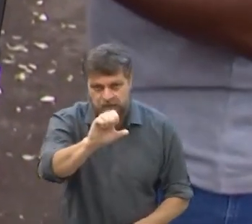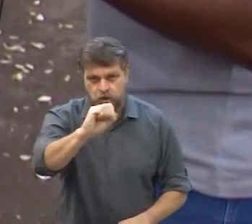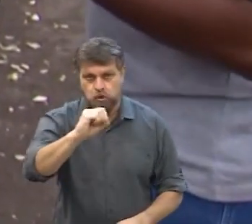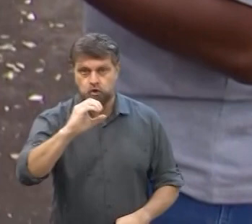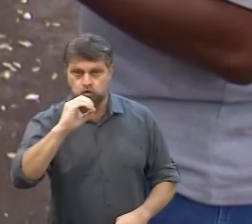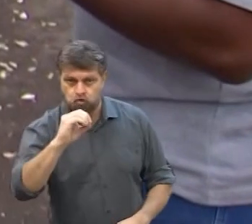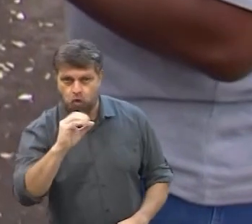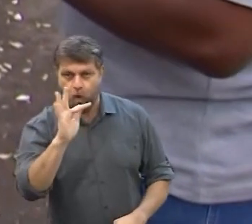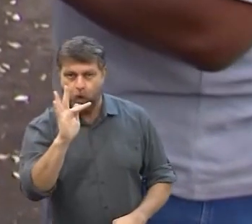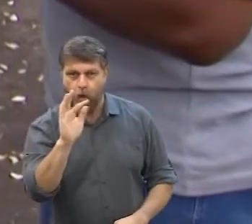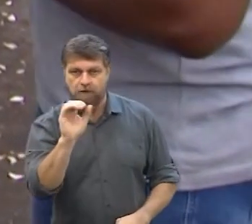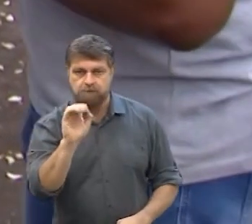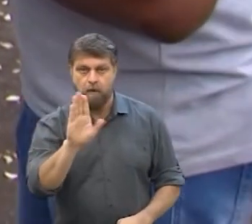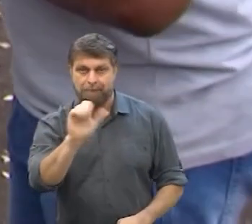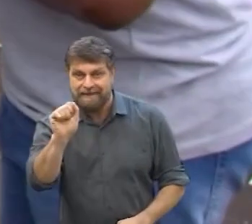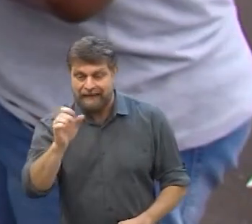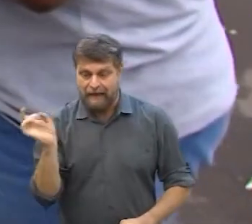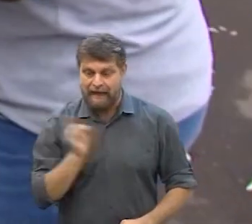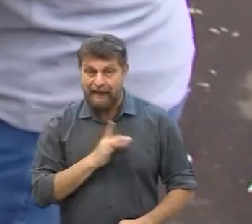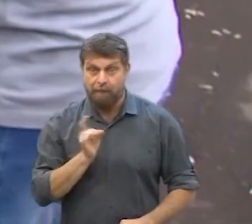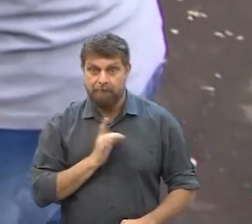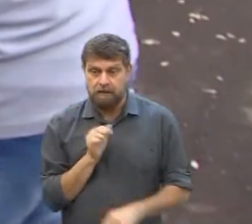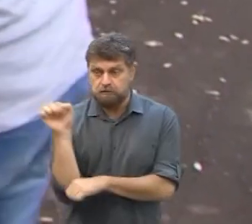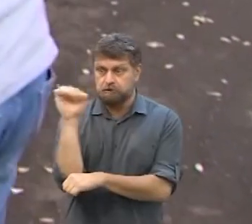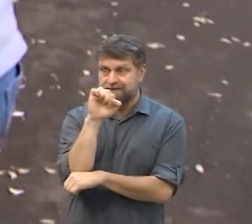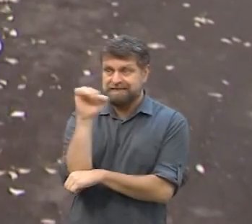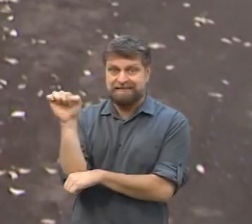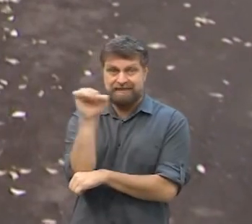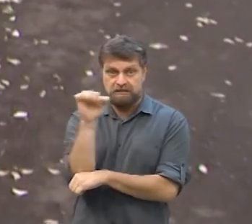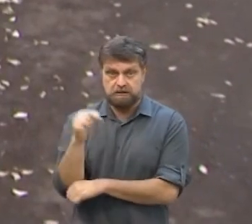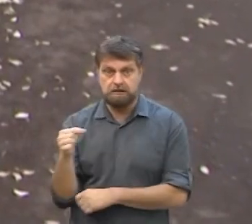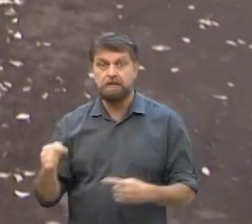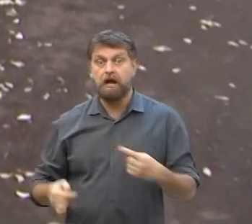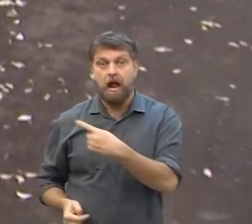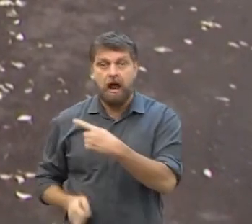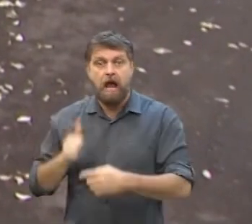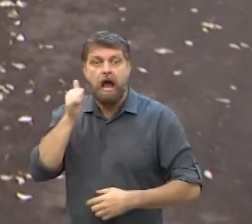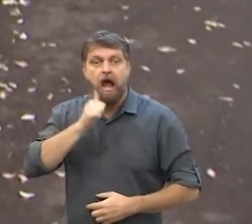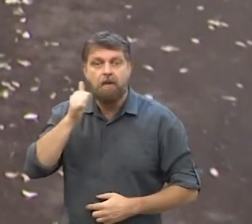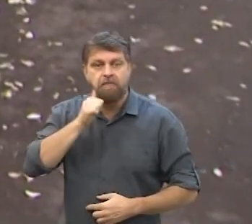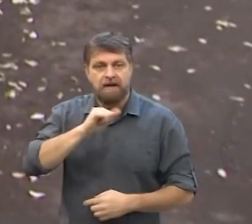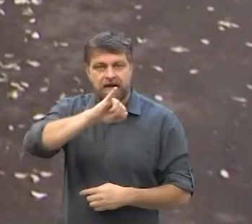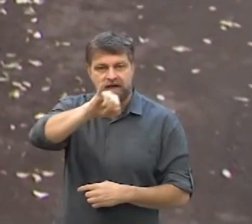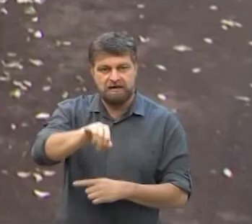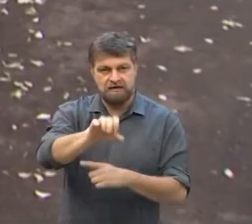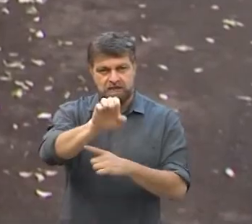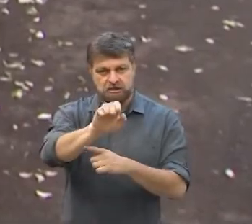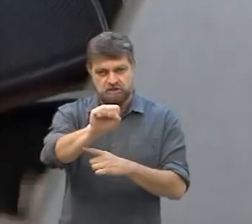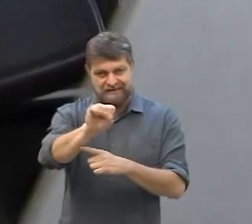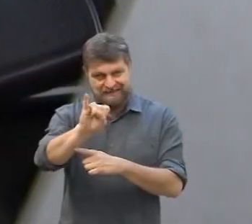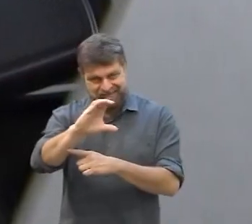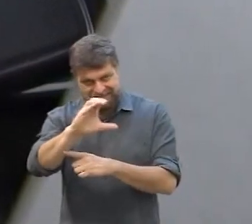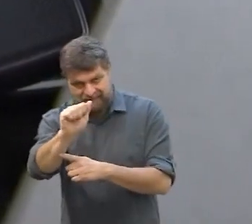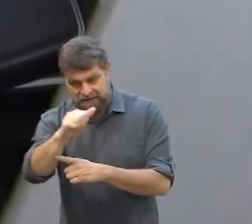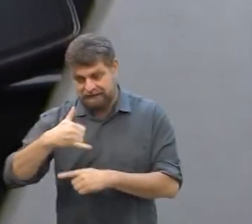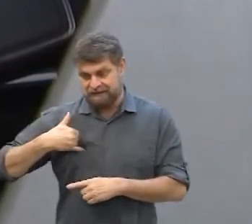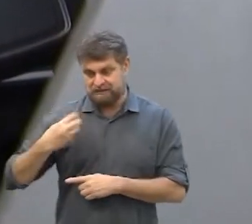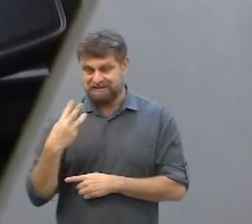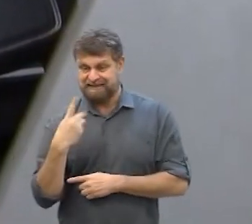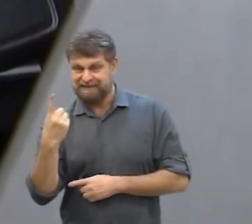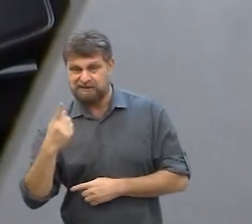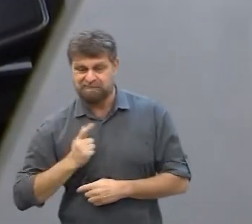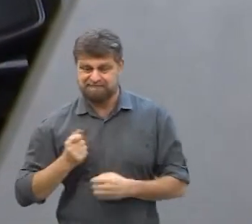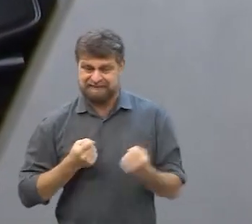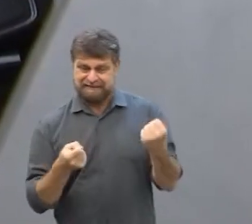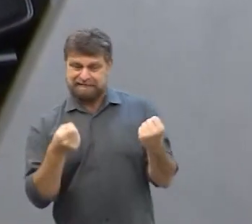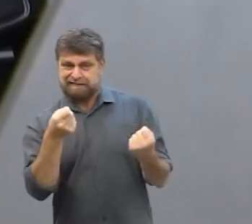Amaxofobia é o nome do medo excessivo de dirigir. É o caso da Jéssica, de 31 anos. Fazer as pazes